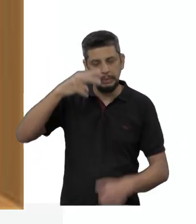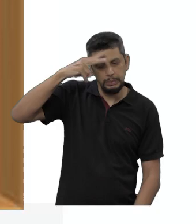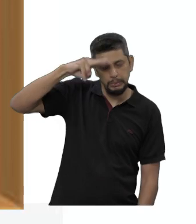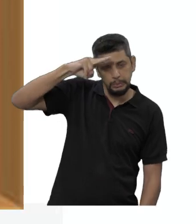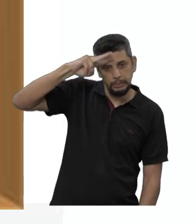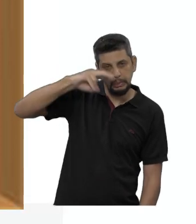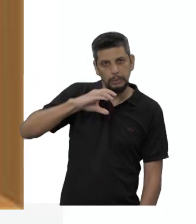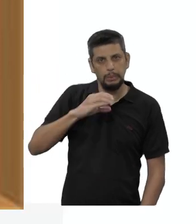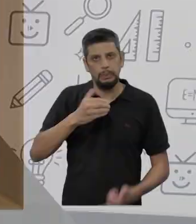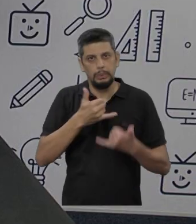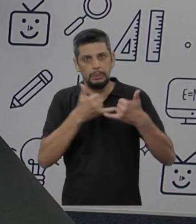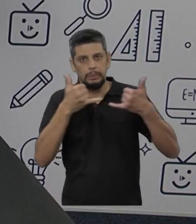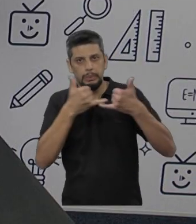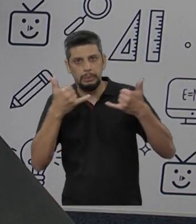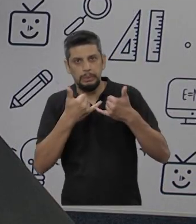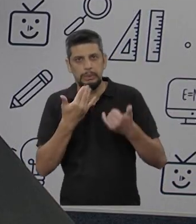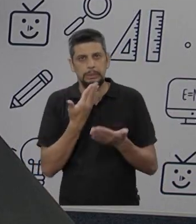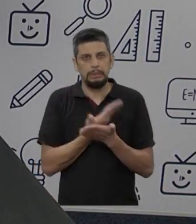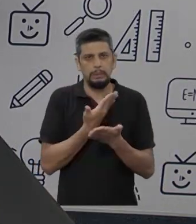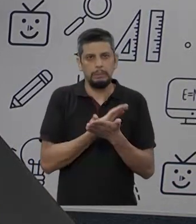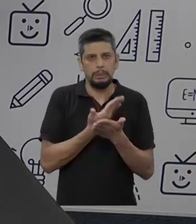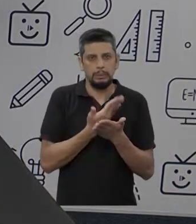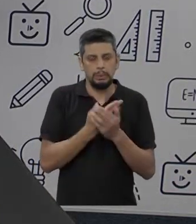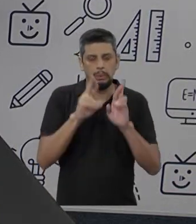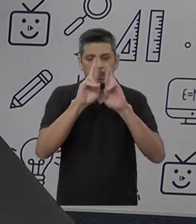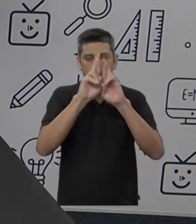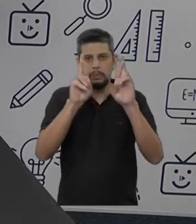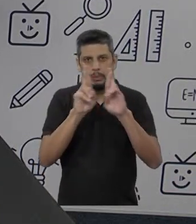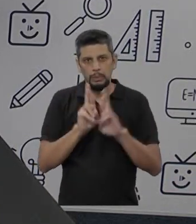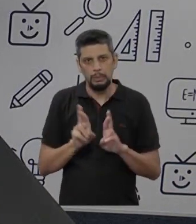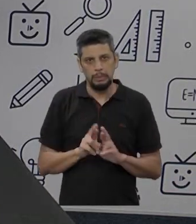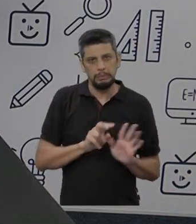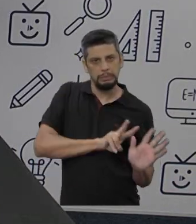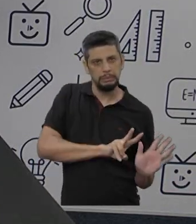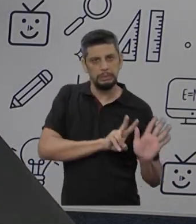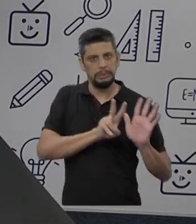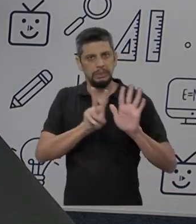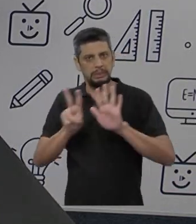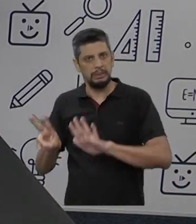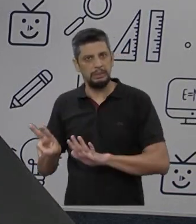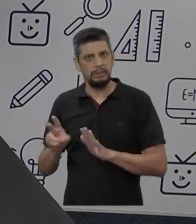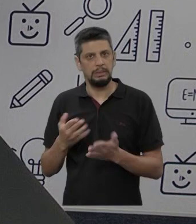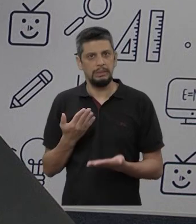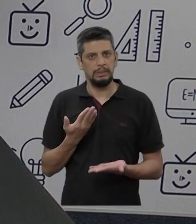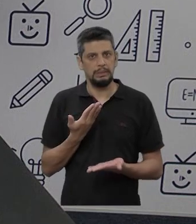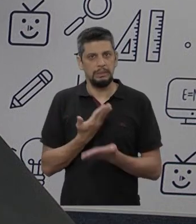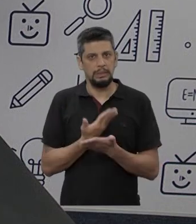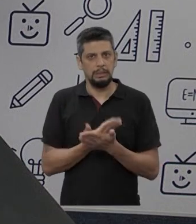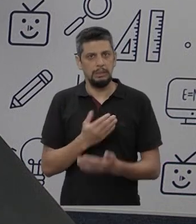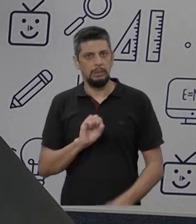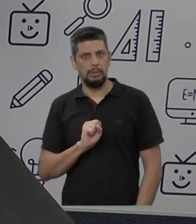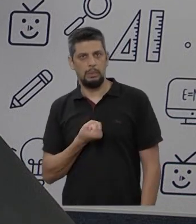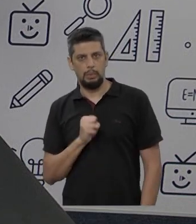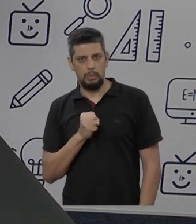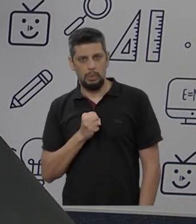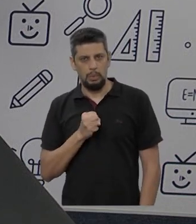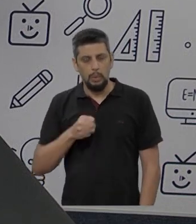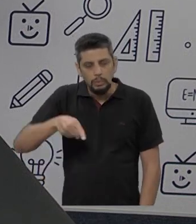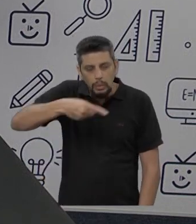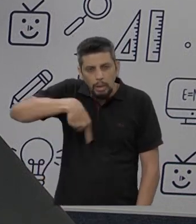cordel, a história do cordel, trabalhou também rimas durante essa semana. E hoje, na aula 8,